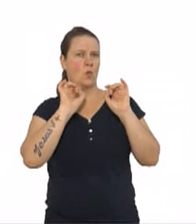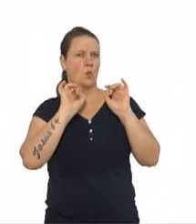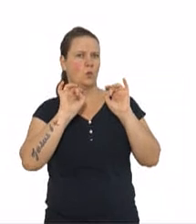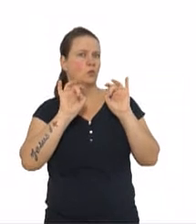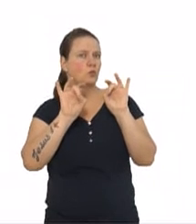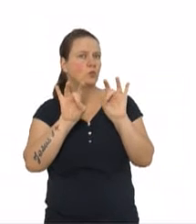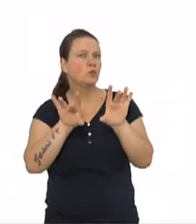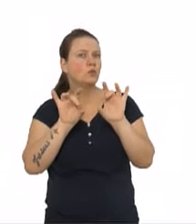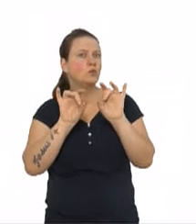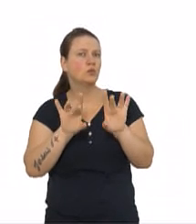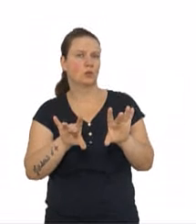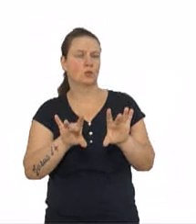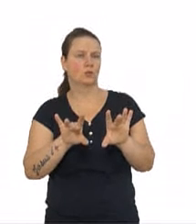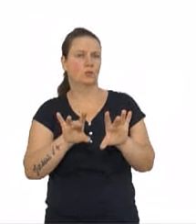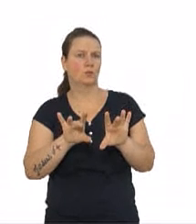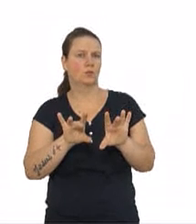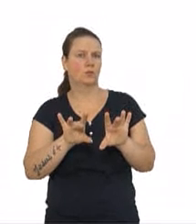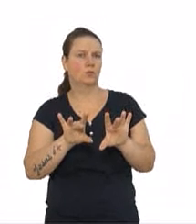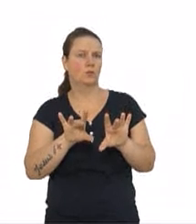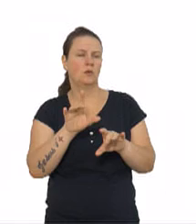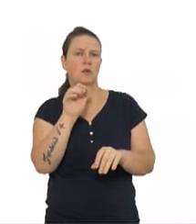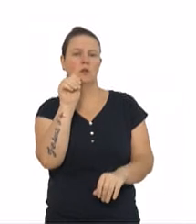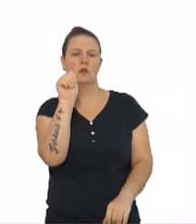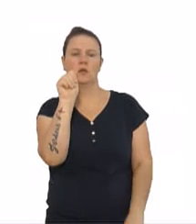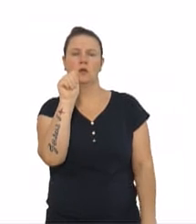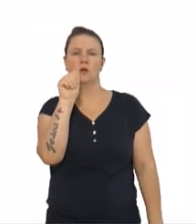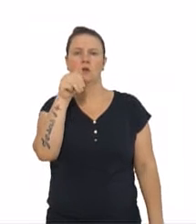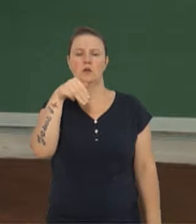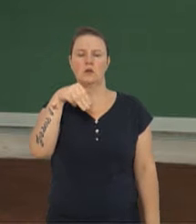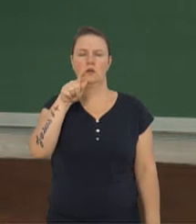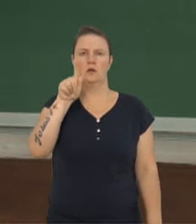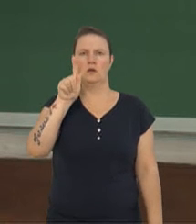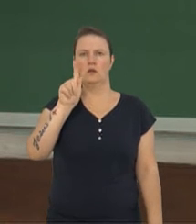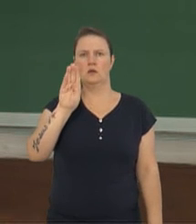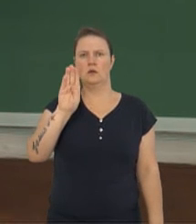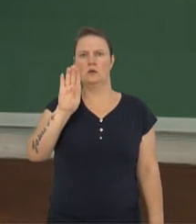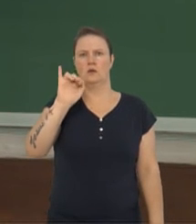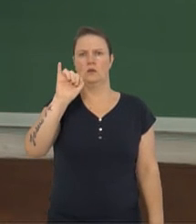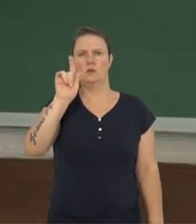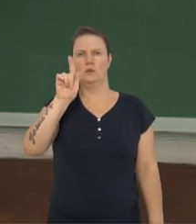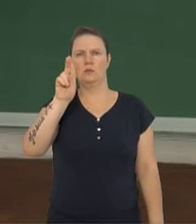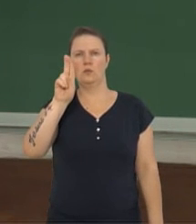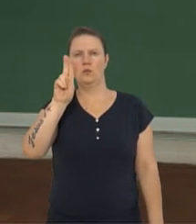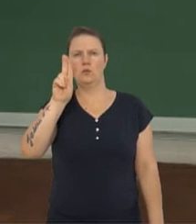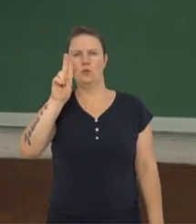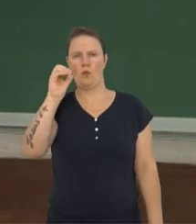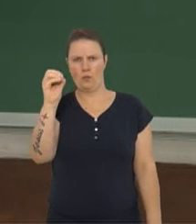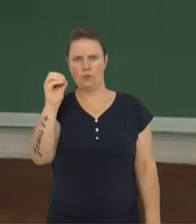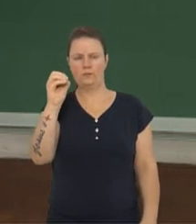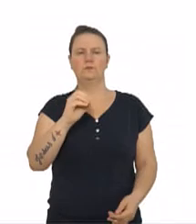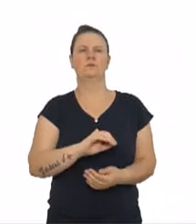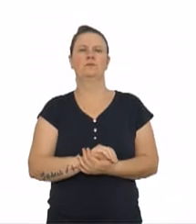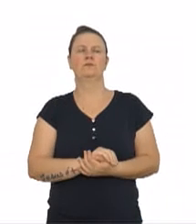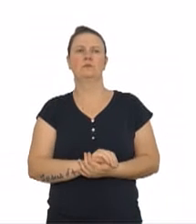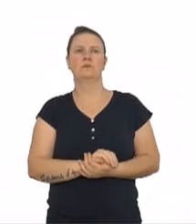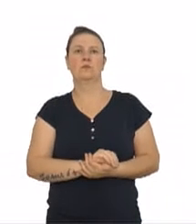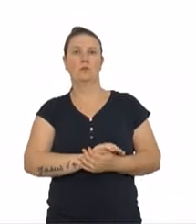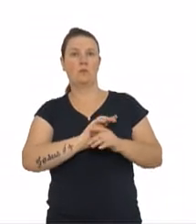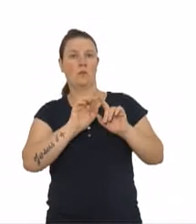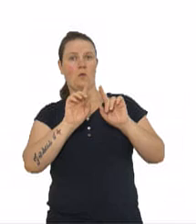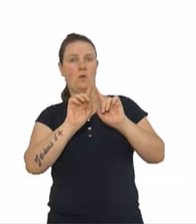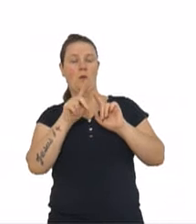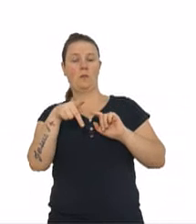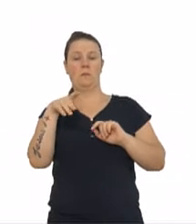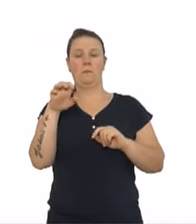puede llevar tilde si es ambiguo. Olha a palabra ambiguidad, cuando ocorrer esa situación ambigua. Pero, lembra